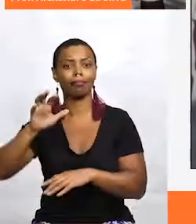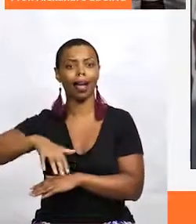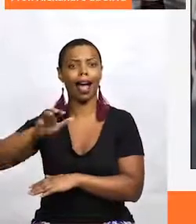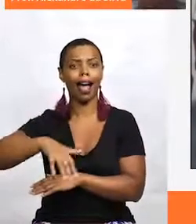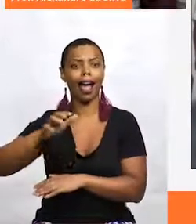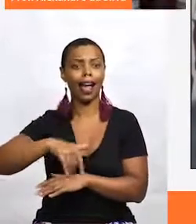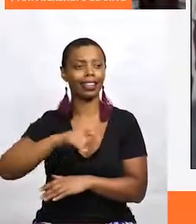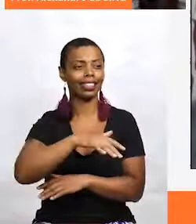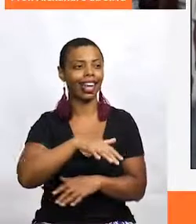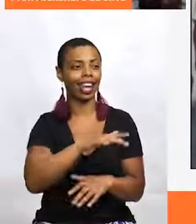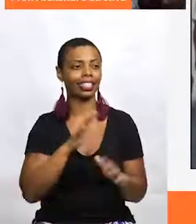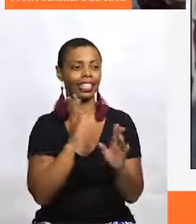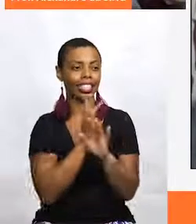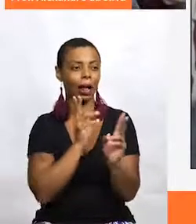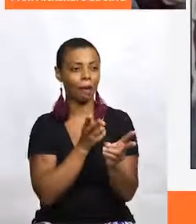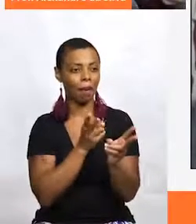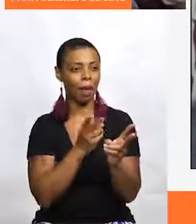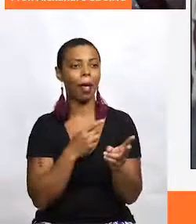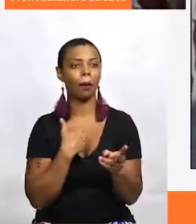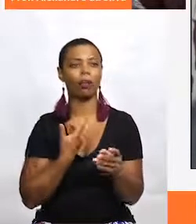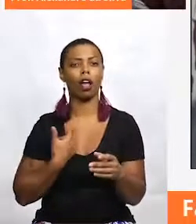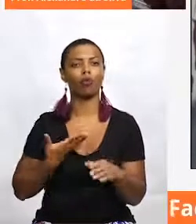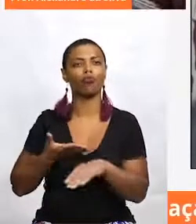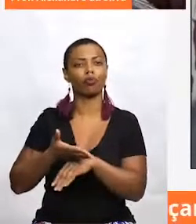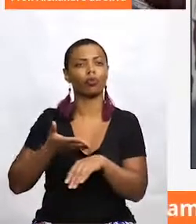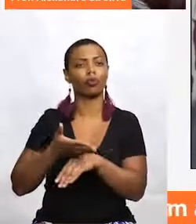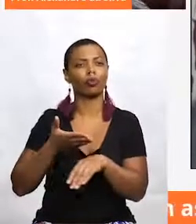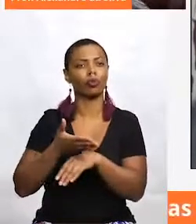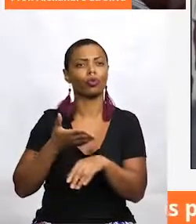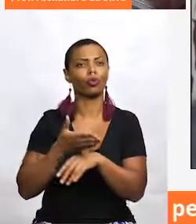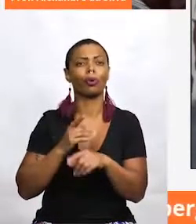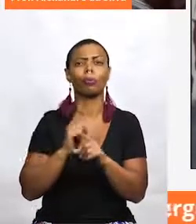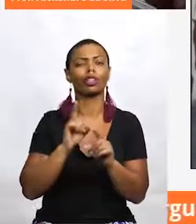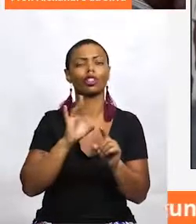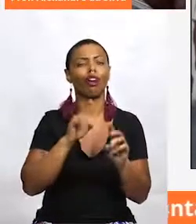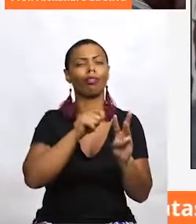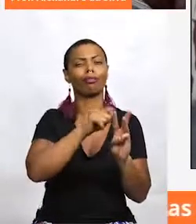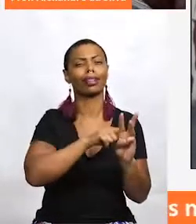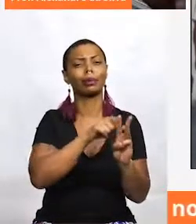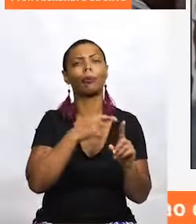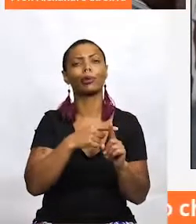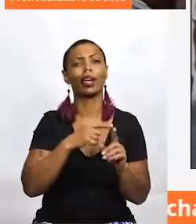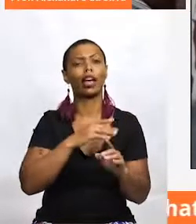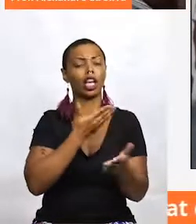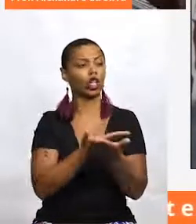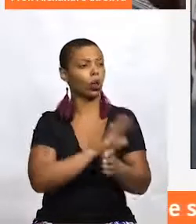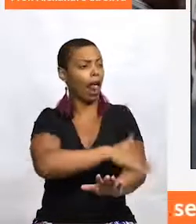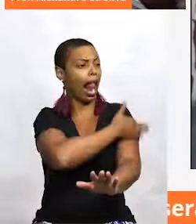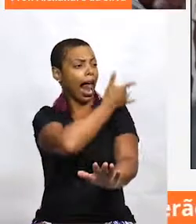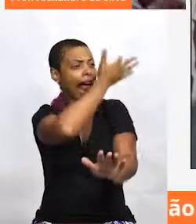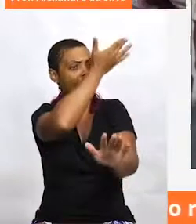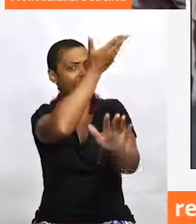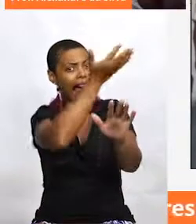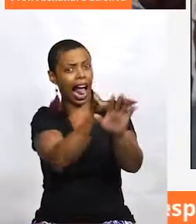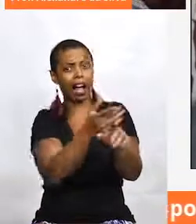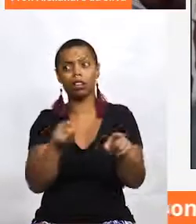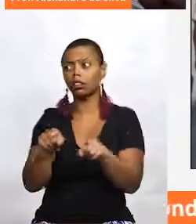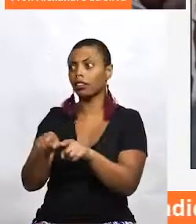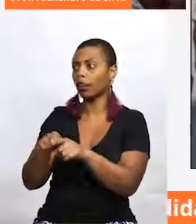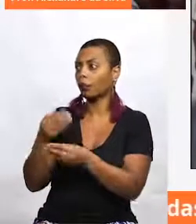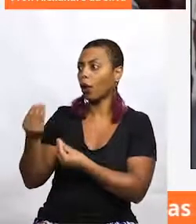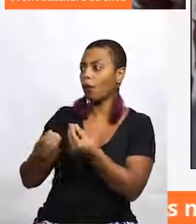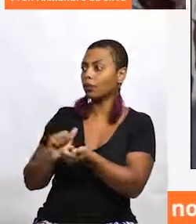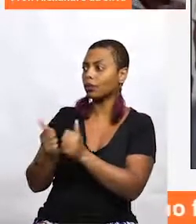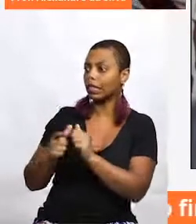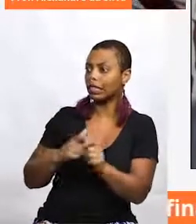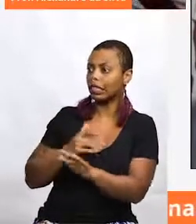porque eu estudava o período integral, os treinos eram o treino também era integral, período integral, né? 2 períodos. Eu chegava em